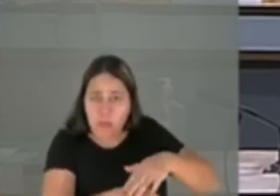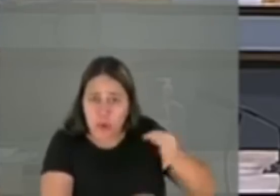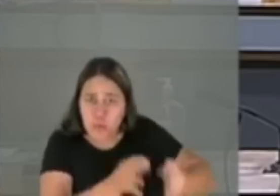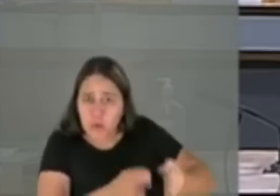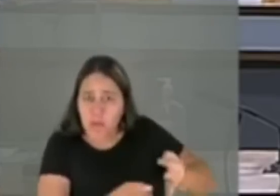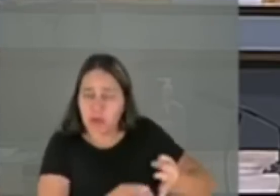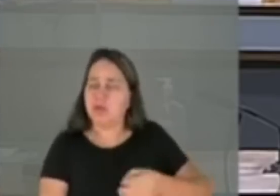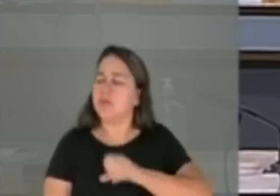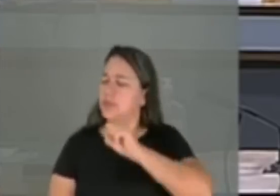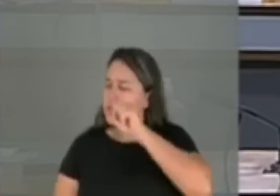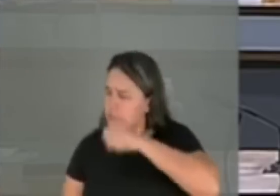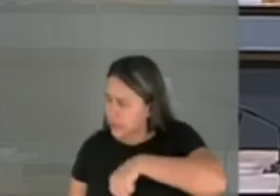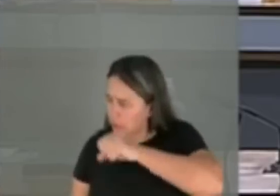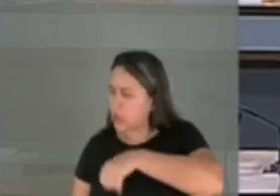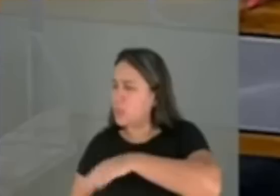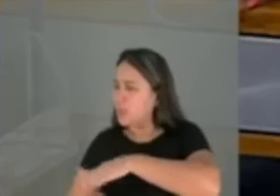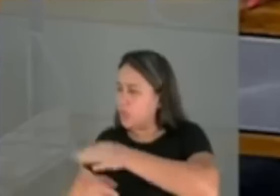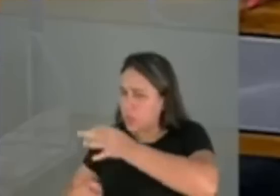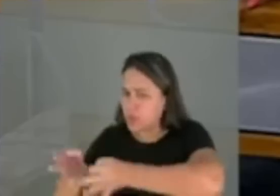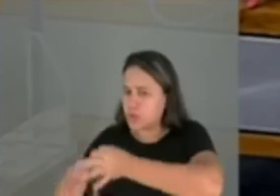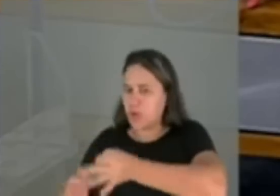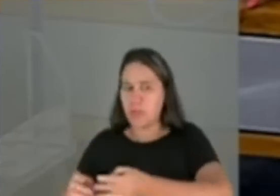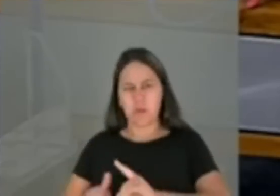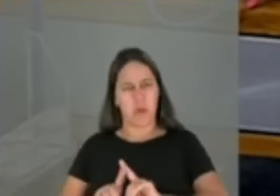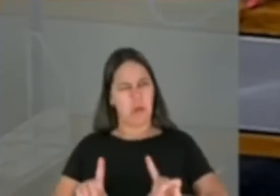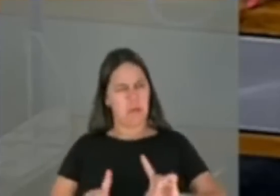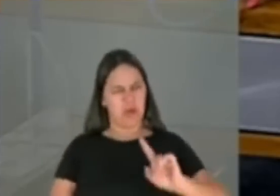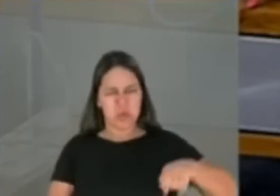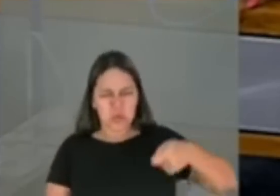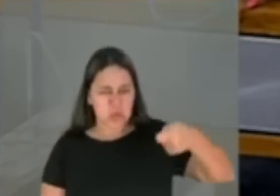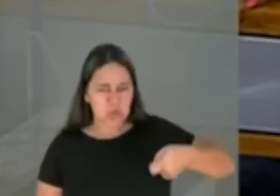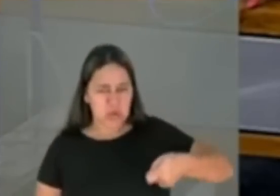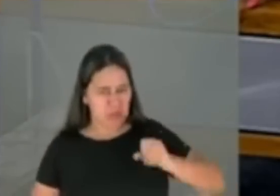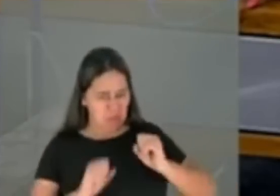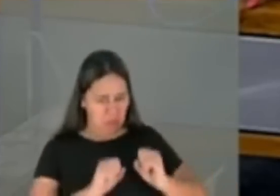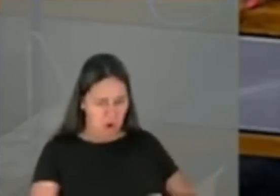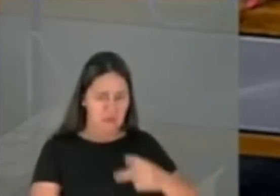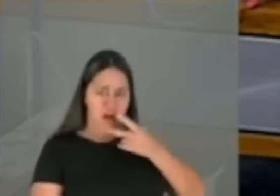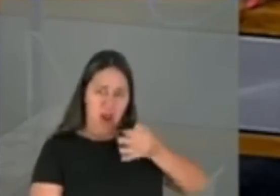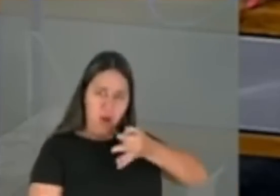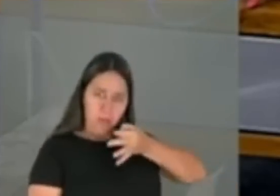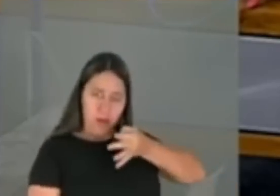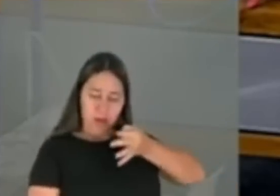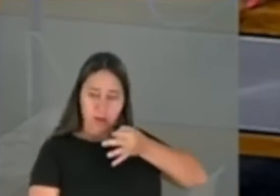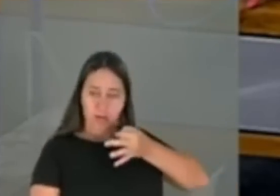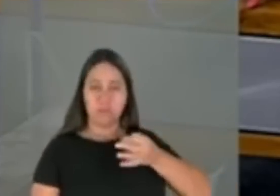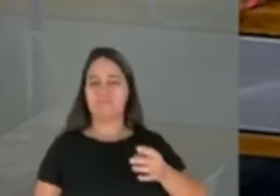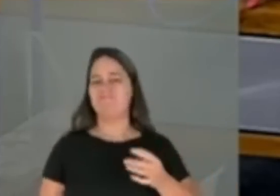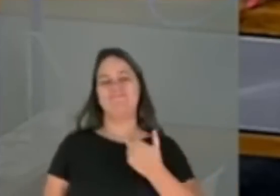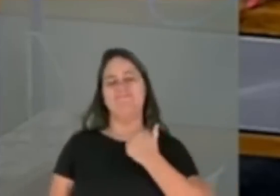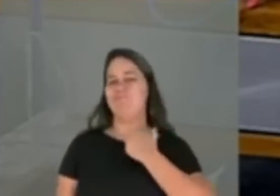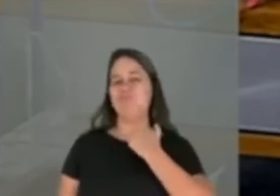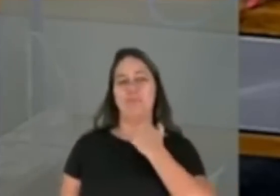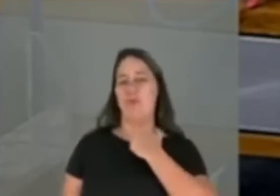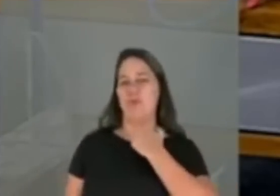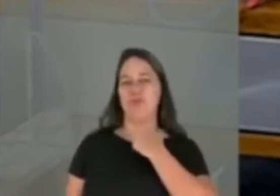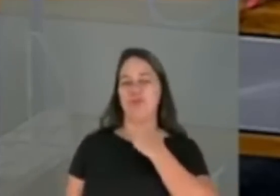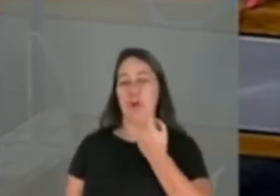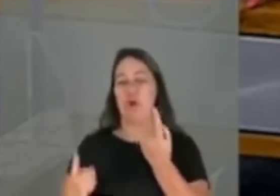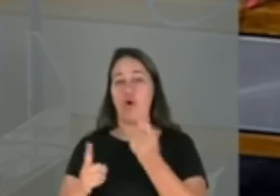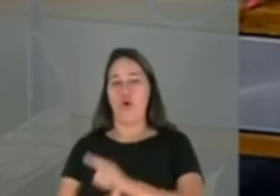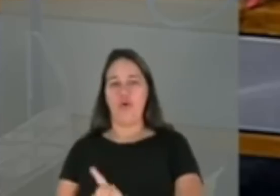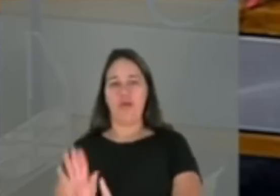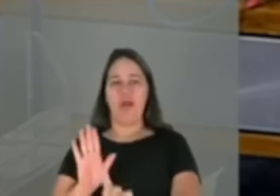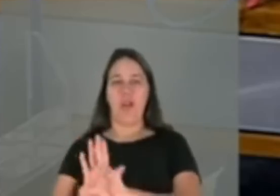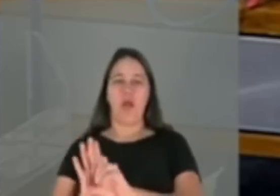de um julgamento senhor presidente no curso de um julgamento pode expressar sua posição flagrantemente a lei orgânica da magistratura